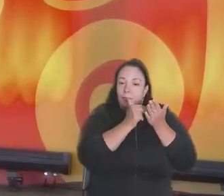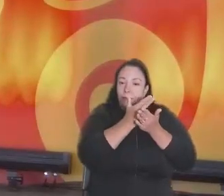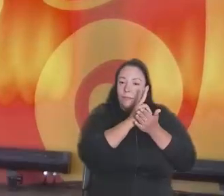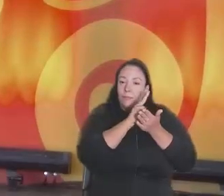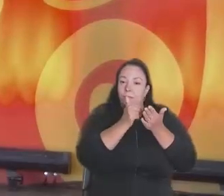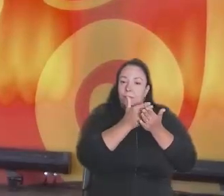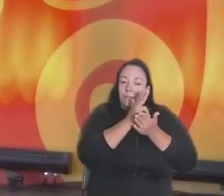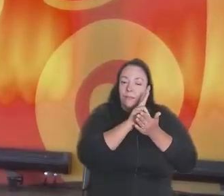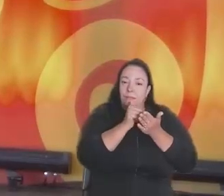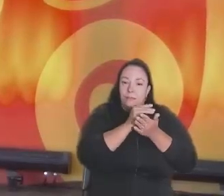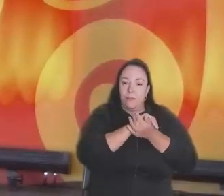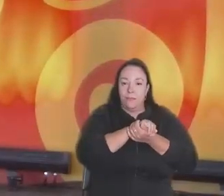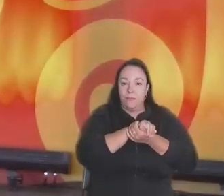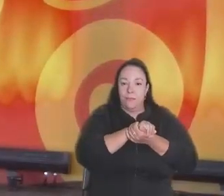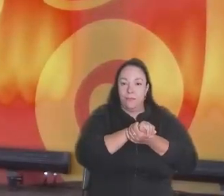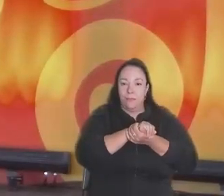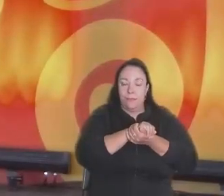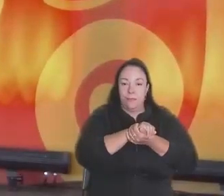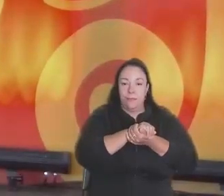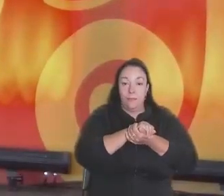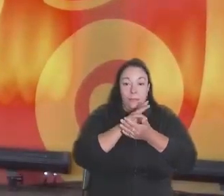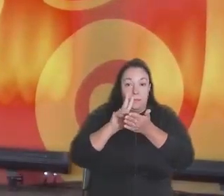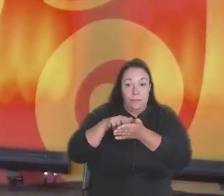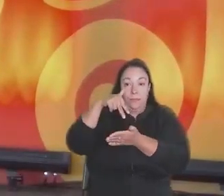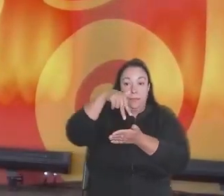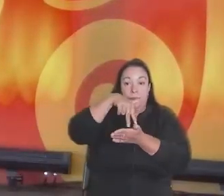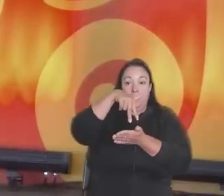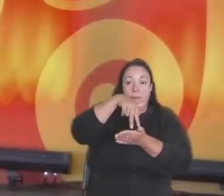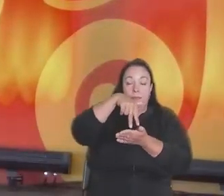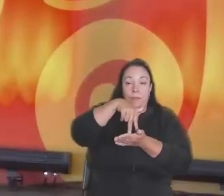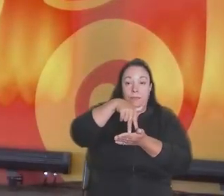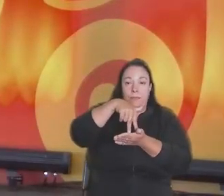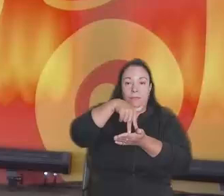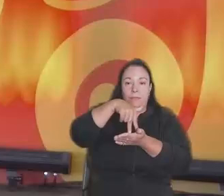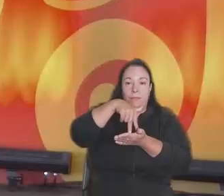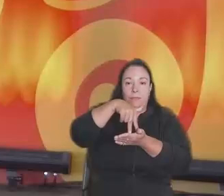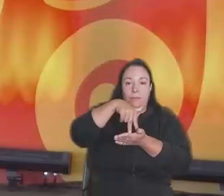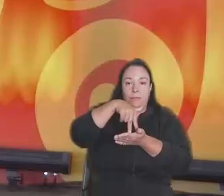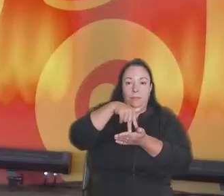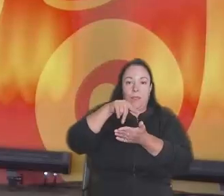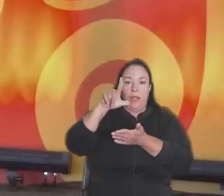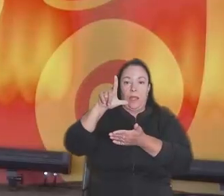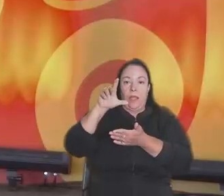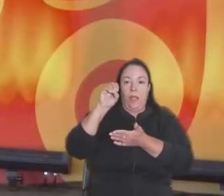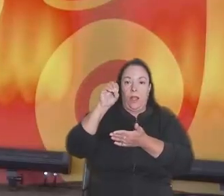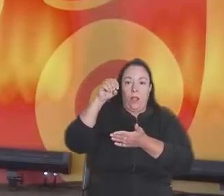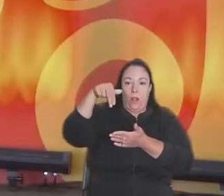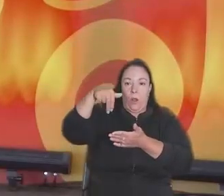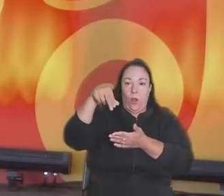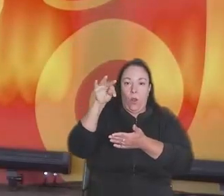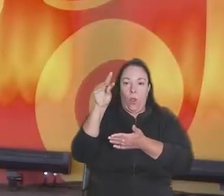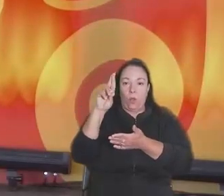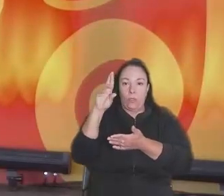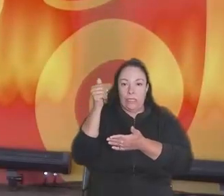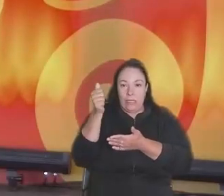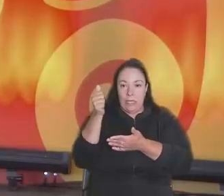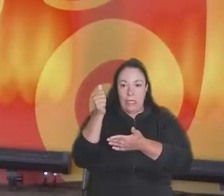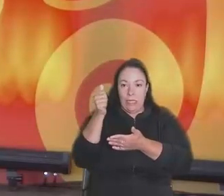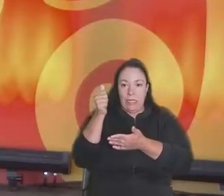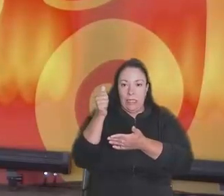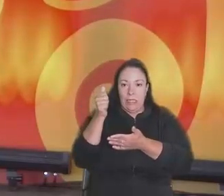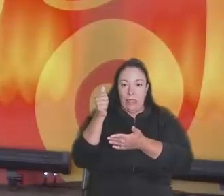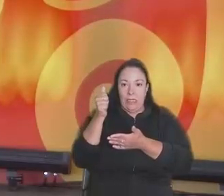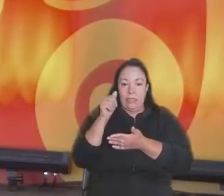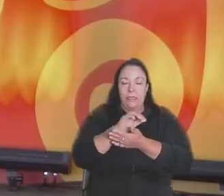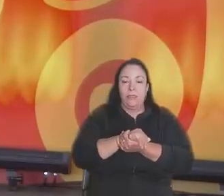que o personagem está com uma lontra do lado dele. A Nina. A